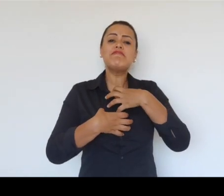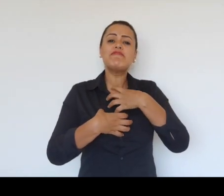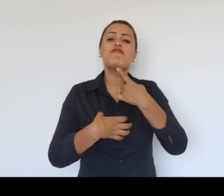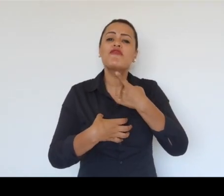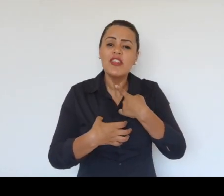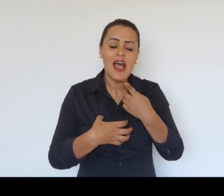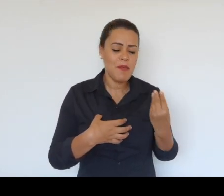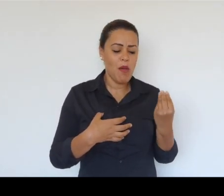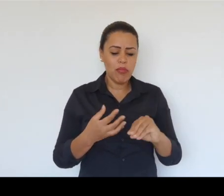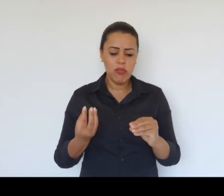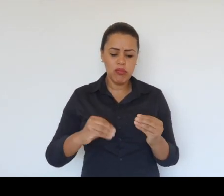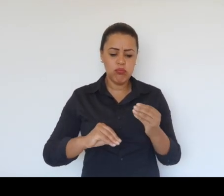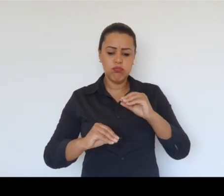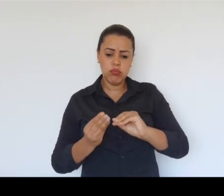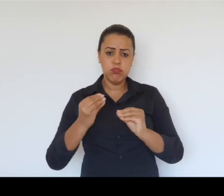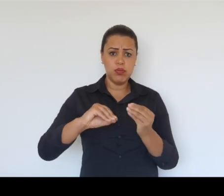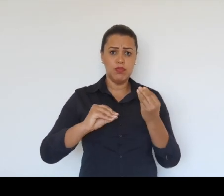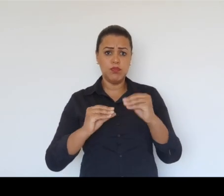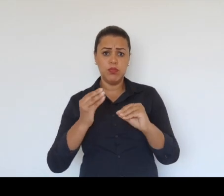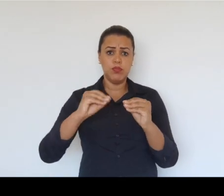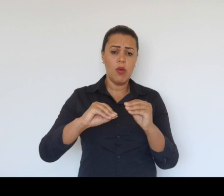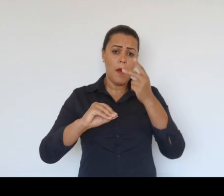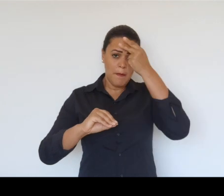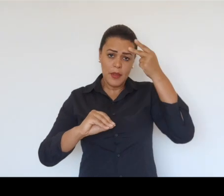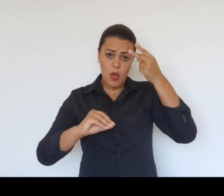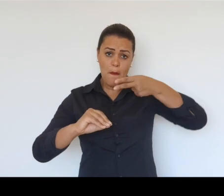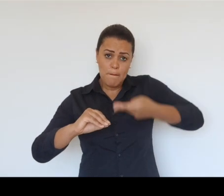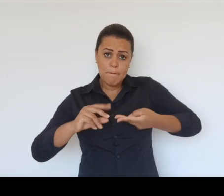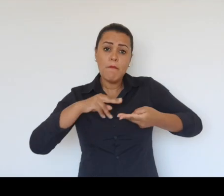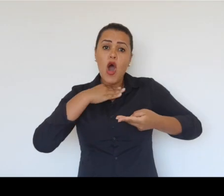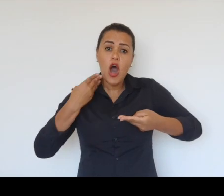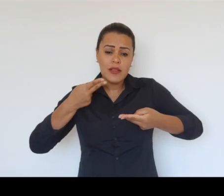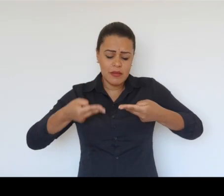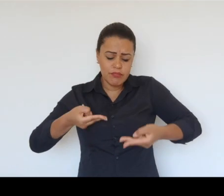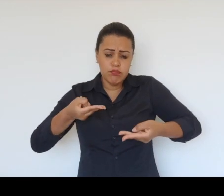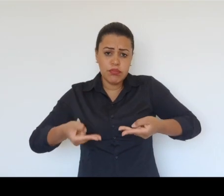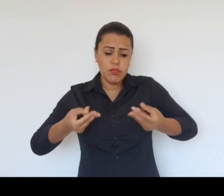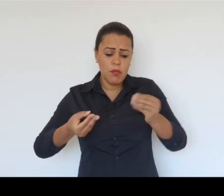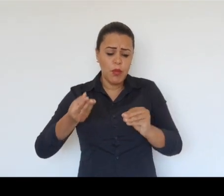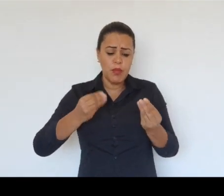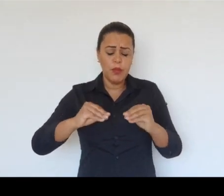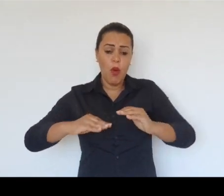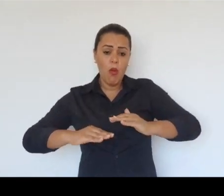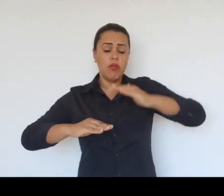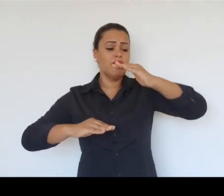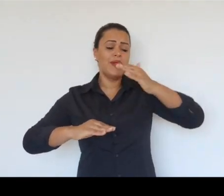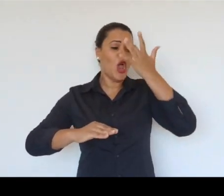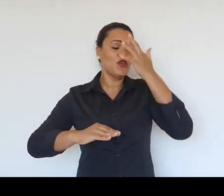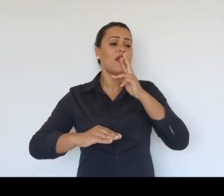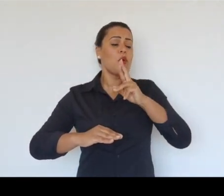coisas morro acima e depositar junto com os seus mortos, né? É uma coisa que eu não sei exatamente